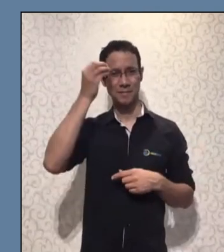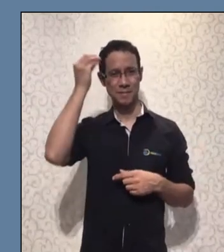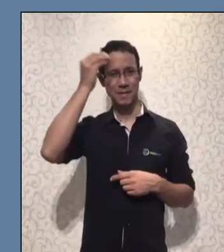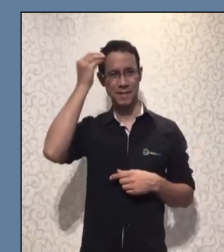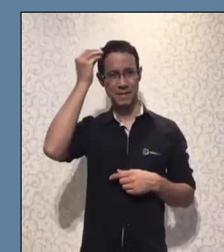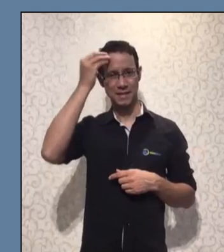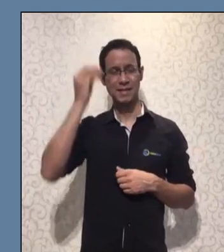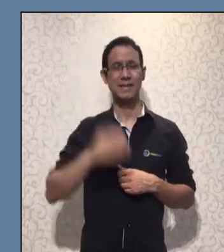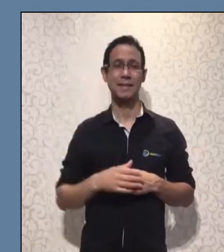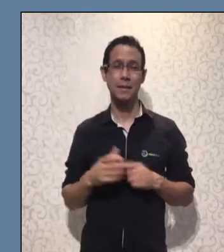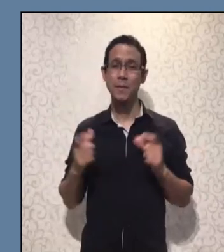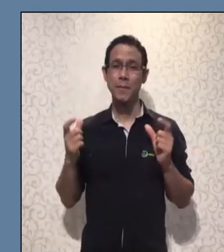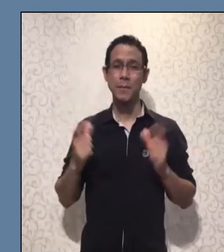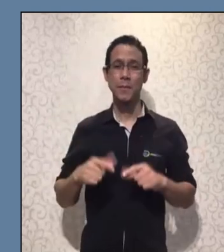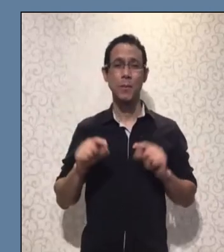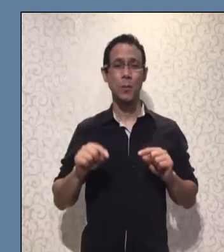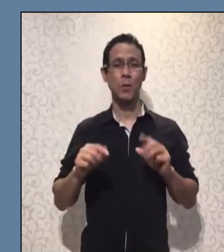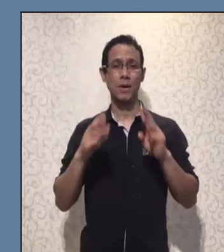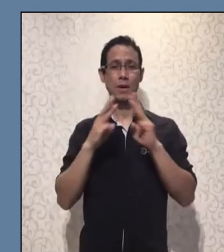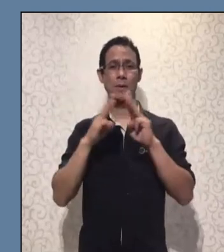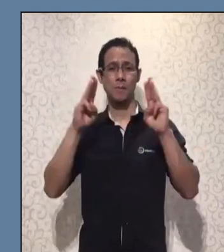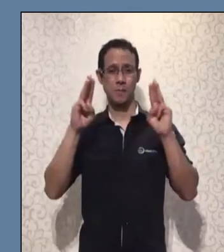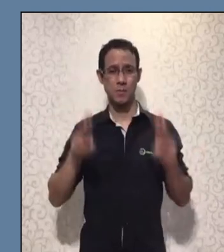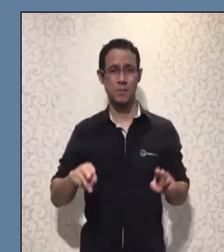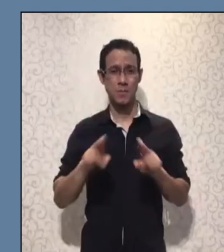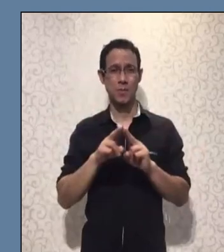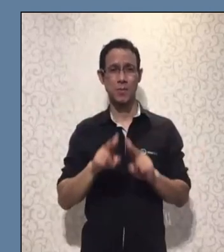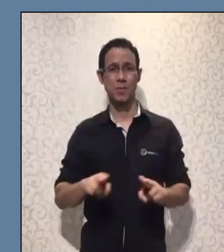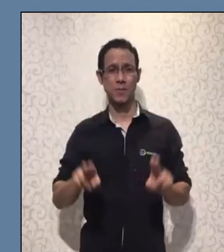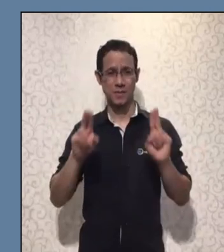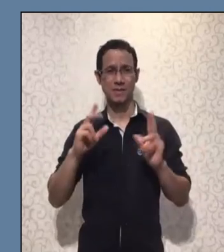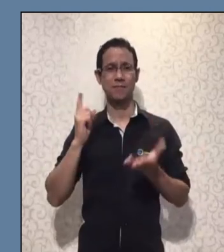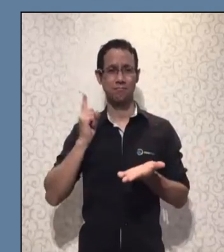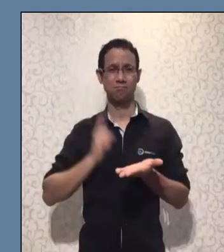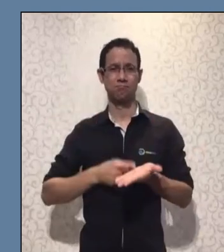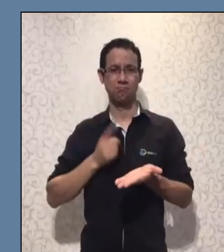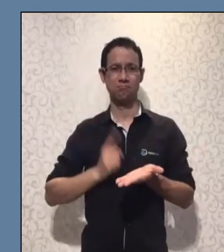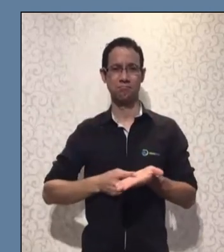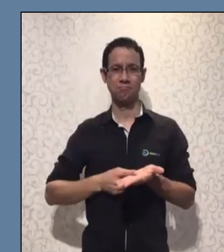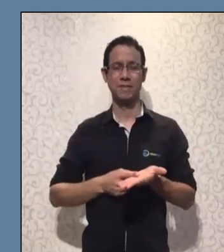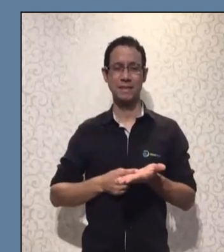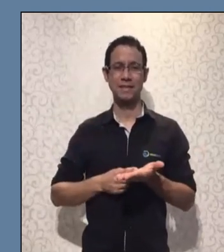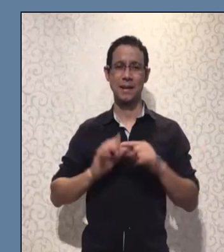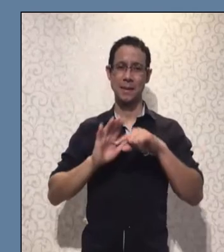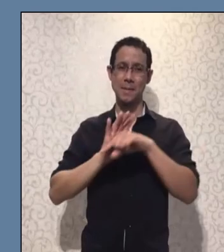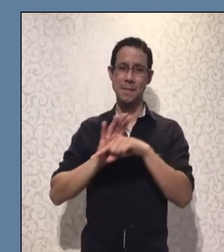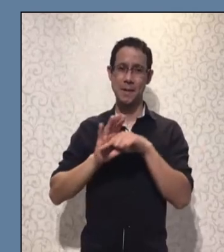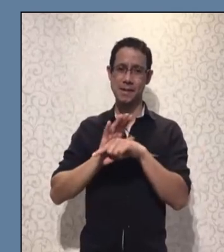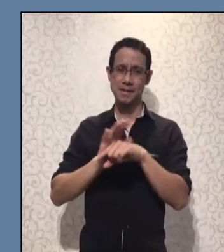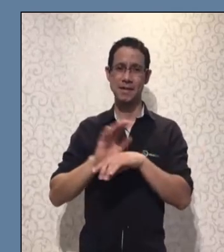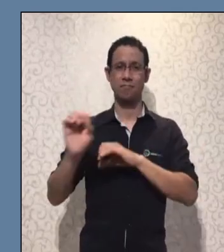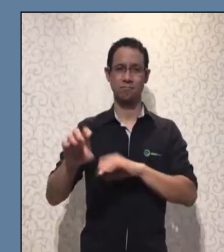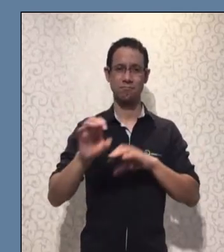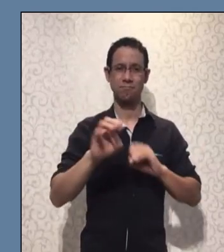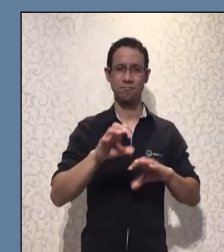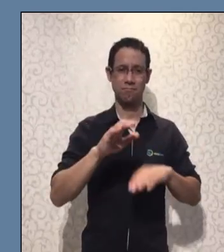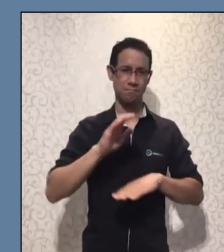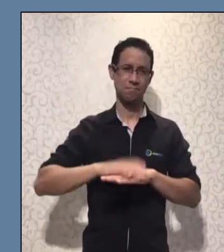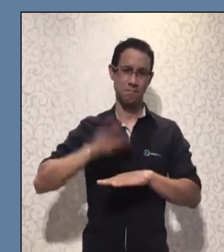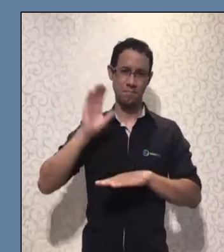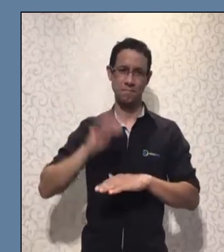lugar, né, que é de um museu universitário, comprometido aí com a pesquisa e com a docência, sobretudo, né.